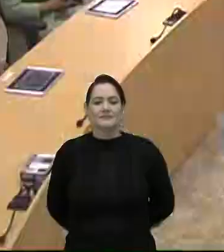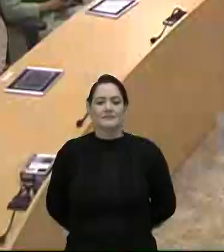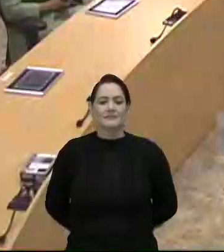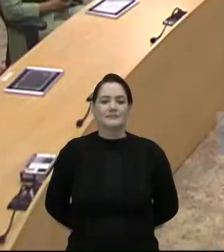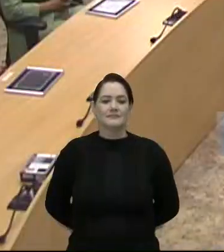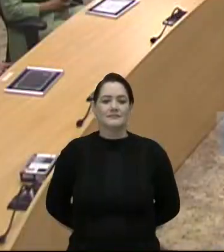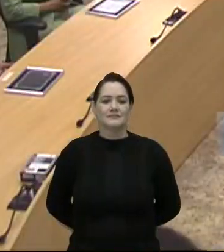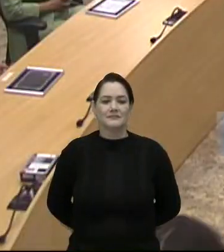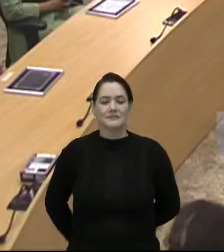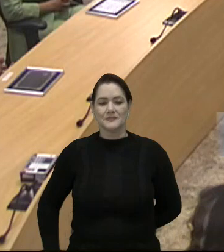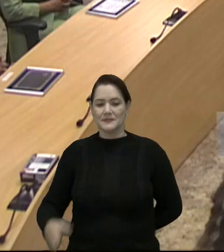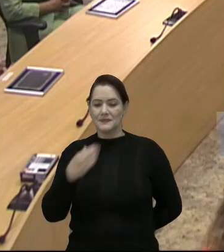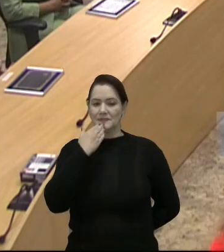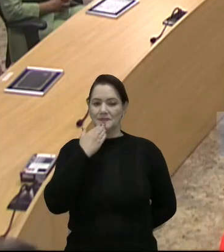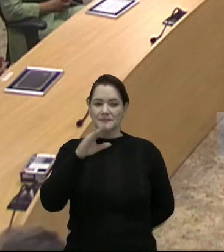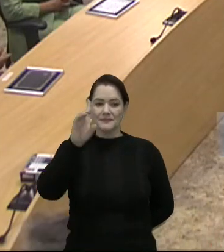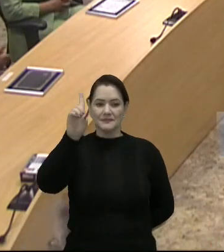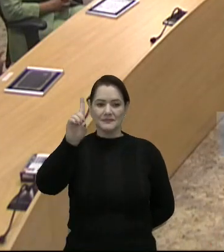Por favor.